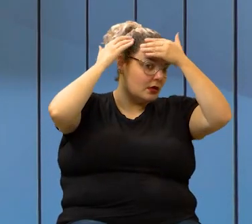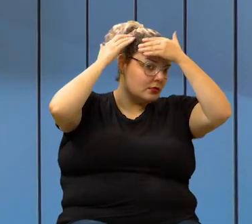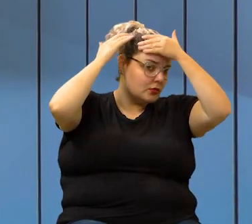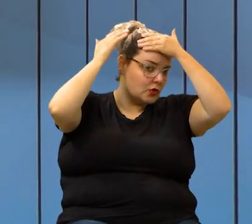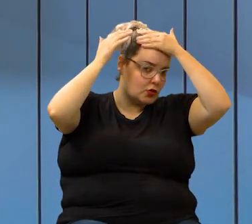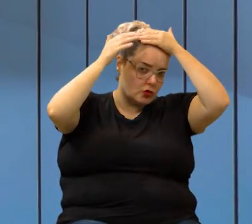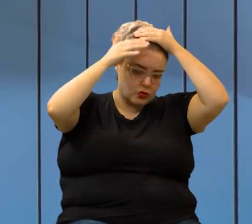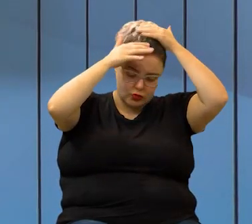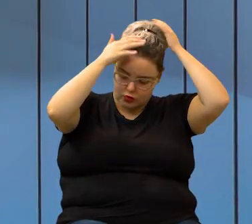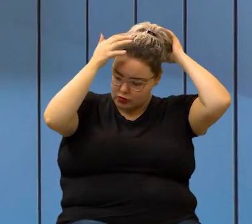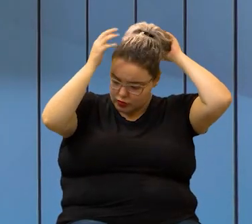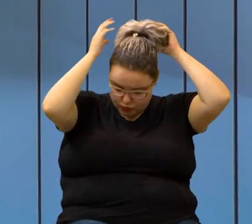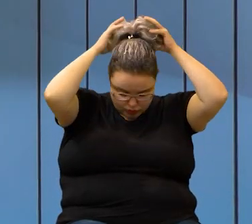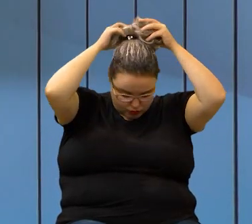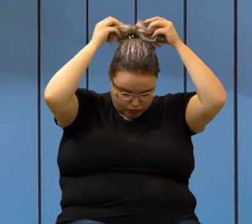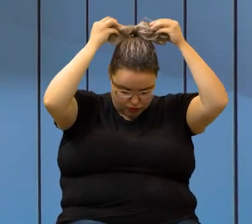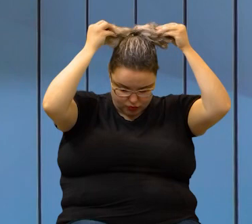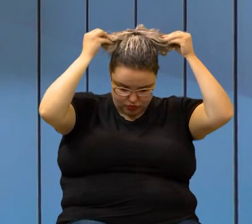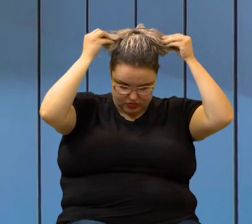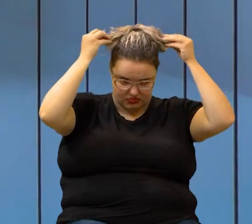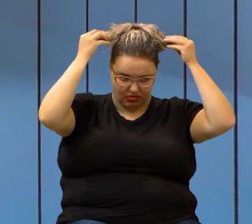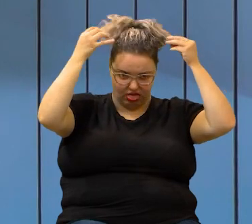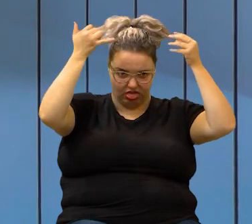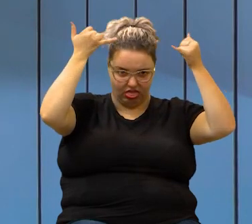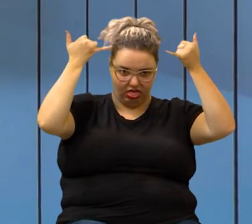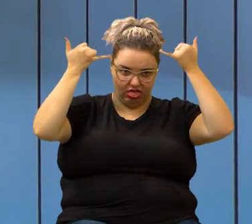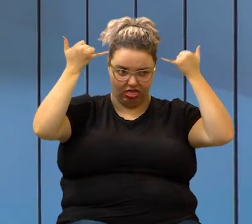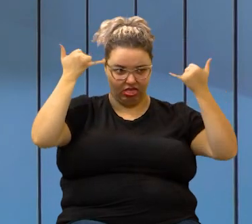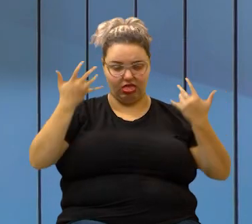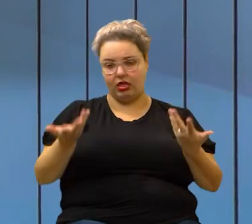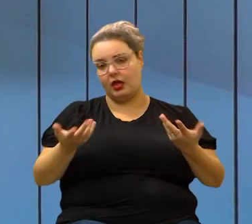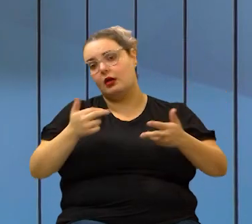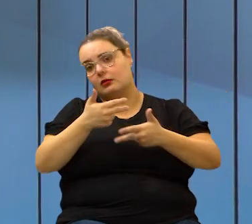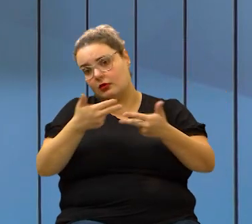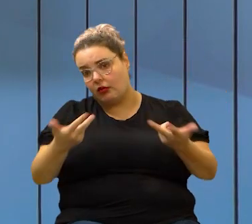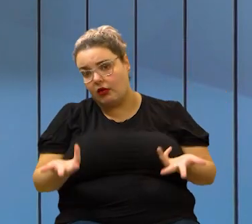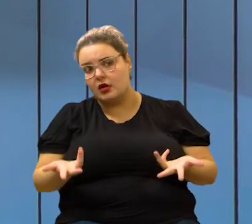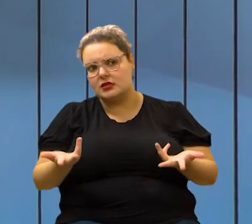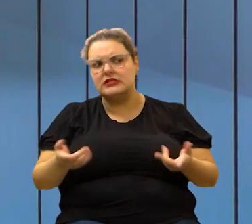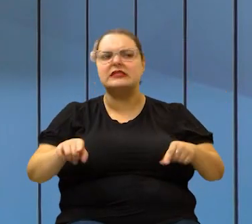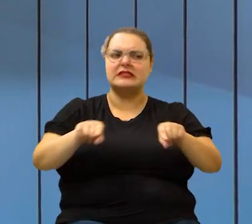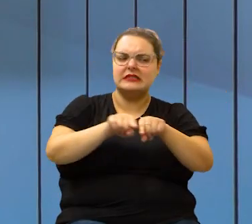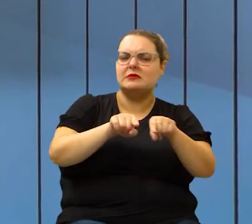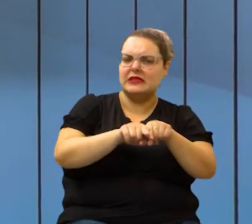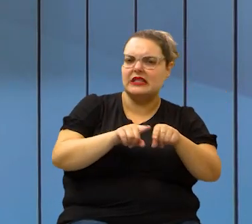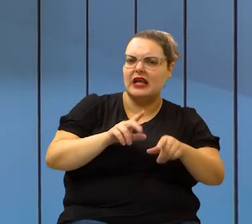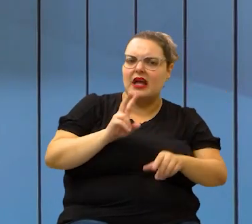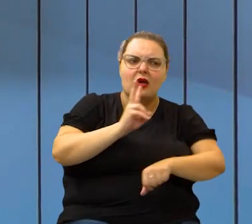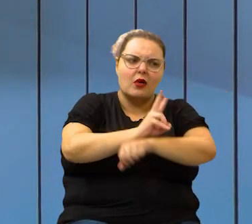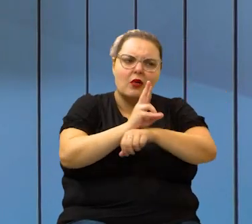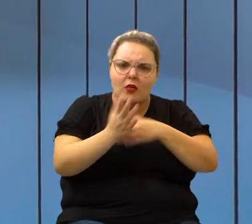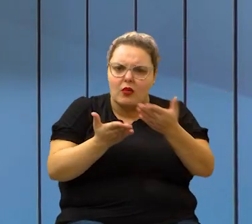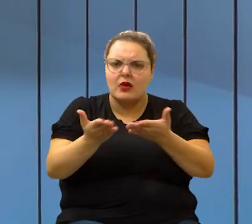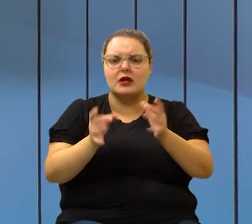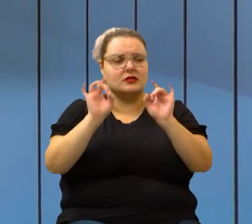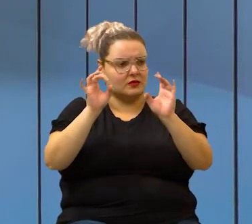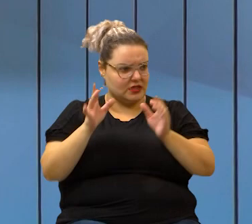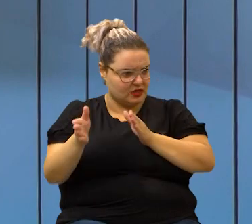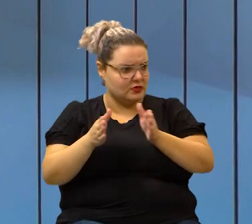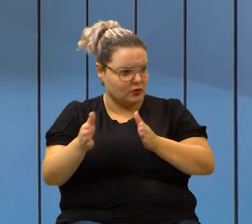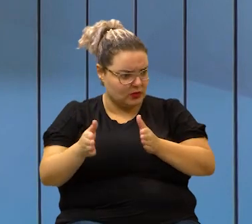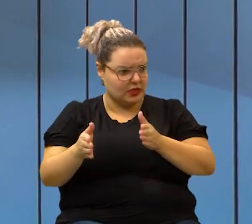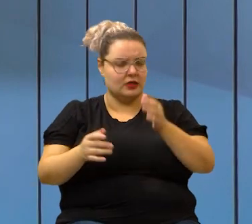nosso cabelo fica às vezes mais oleoso, algo nesse sentido. Também tem um cuidado especial nesse